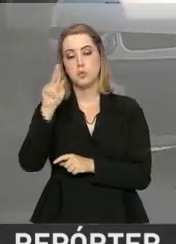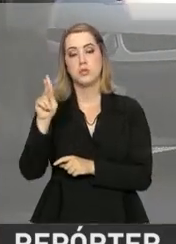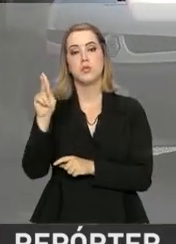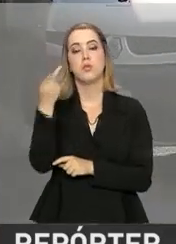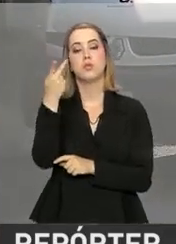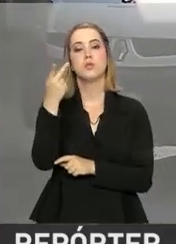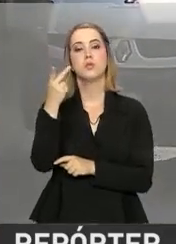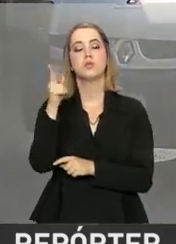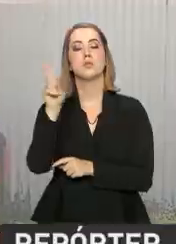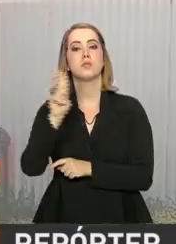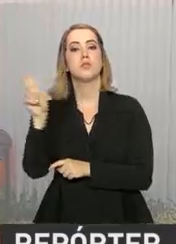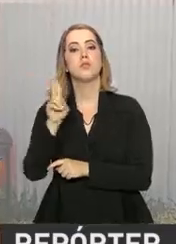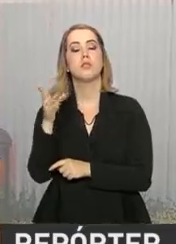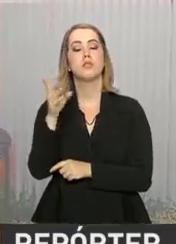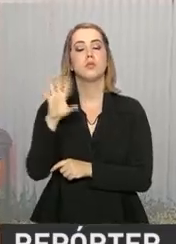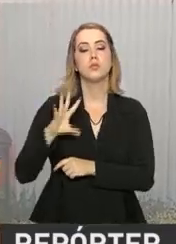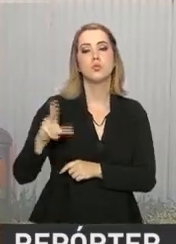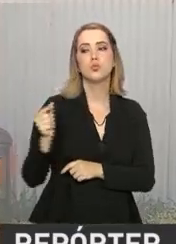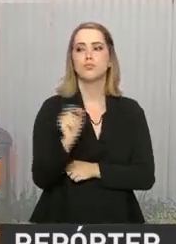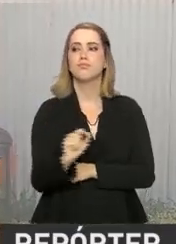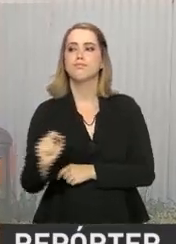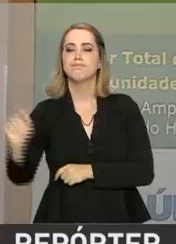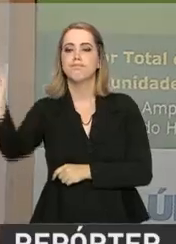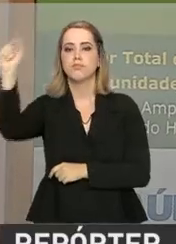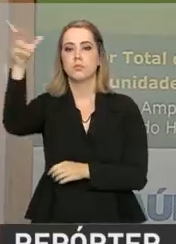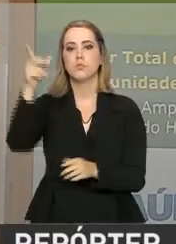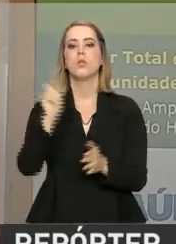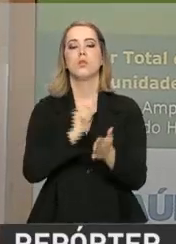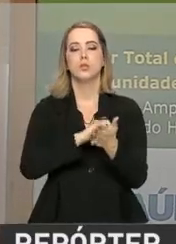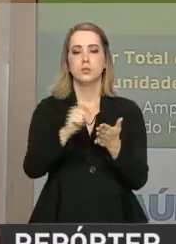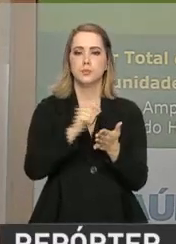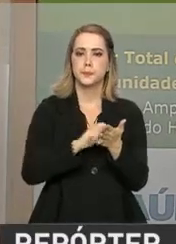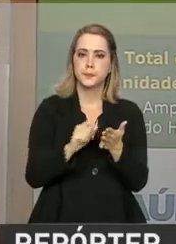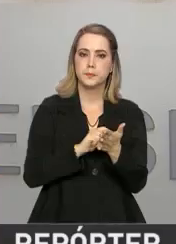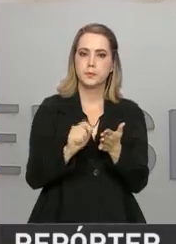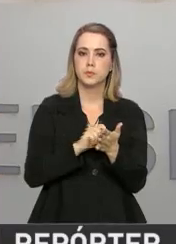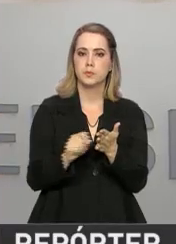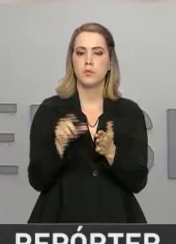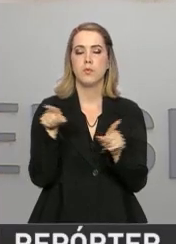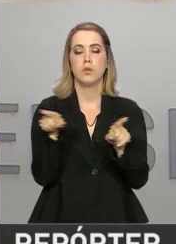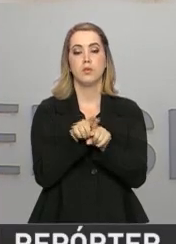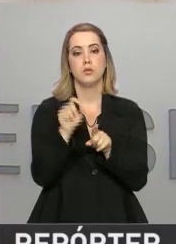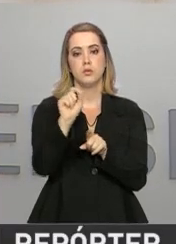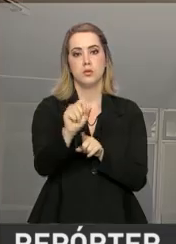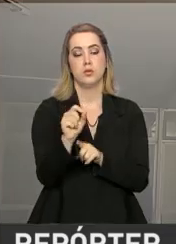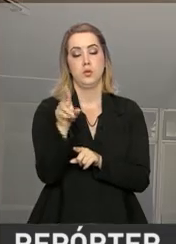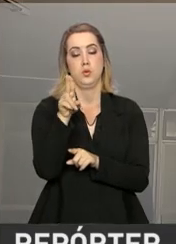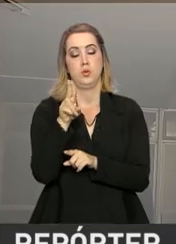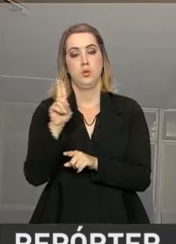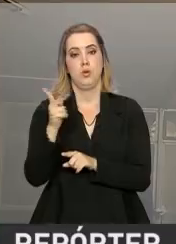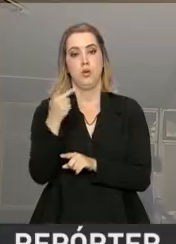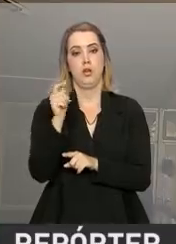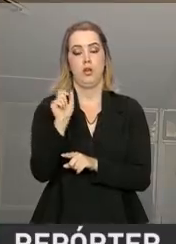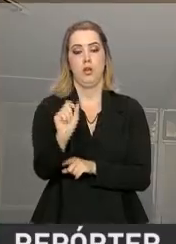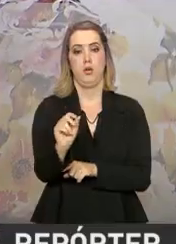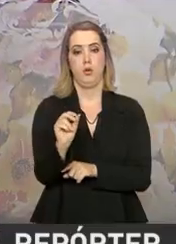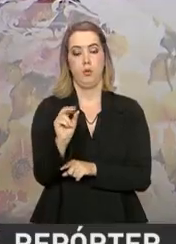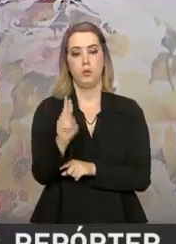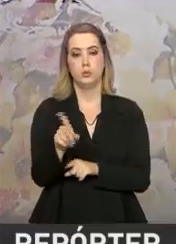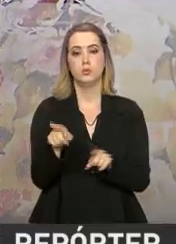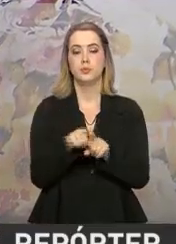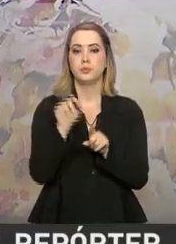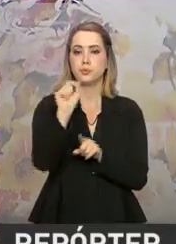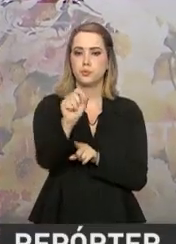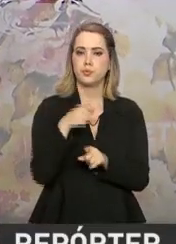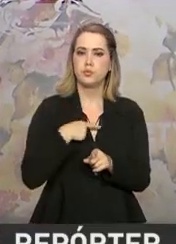país inscritos no programa nacional de reestruturação dos hospitais universitários federais rehuf os